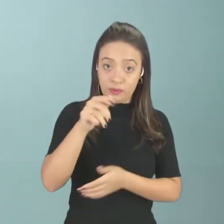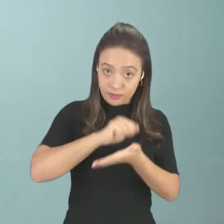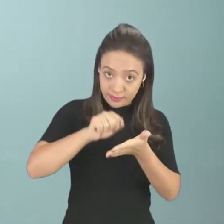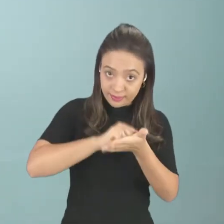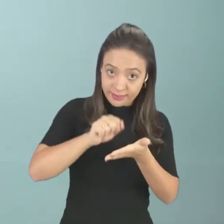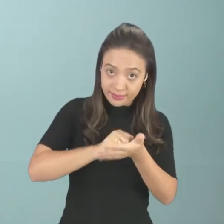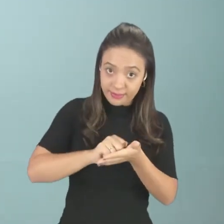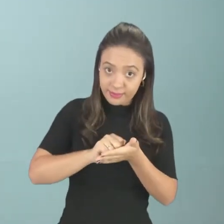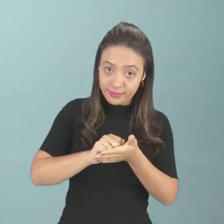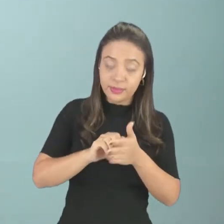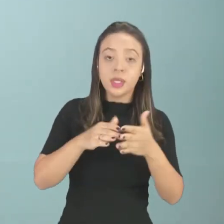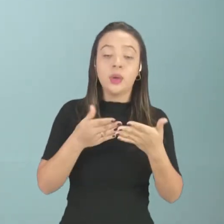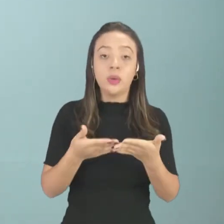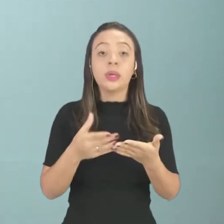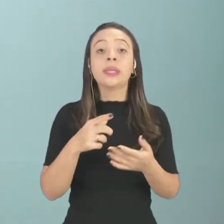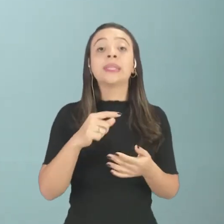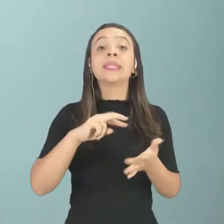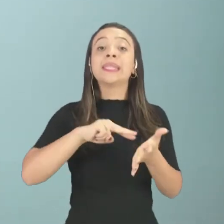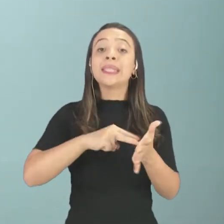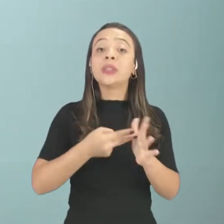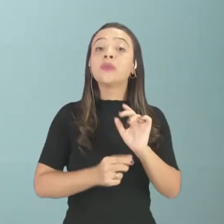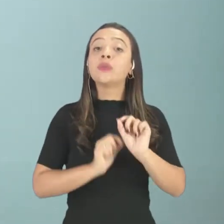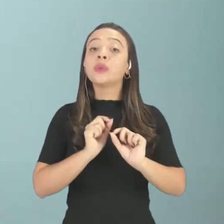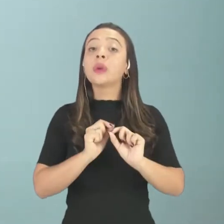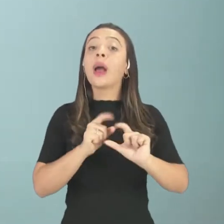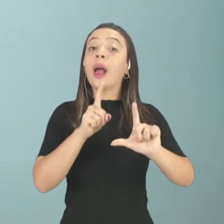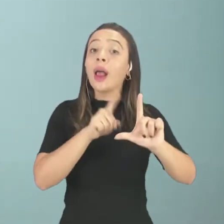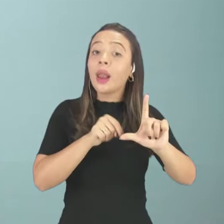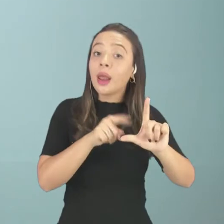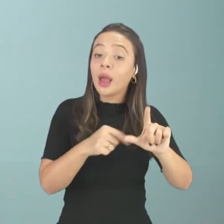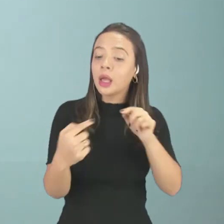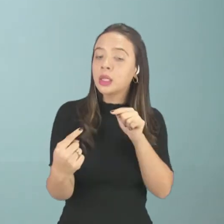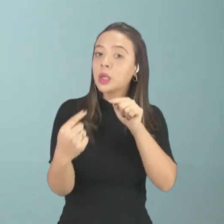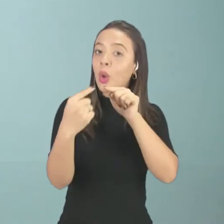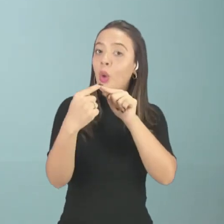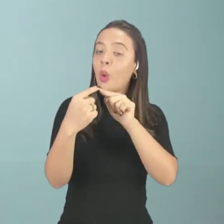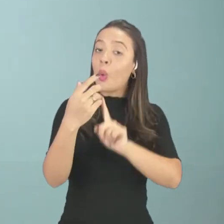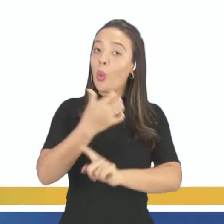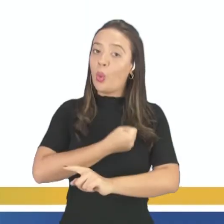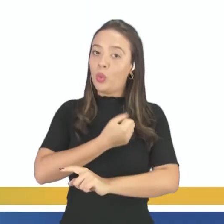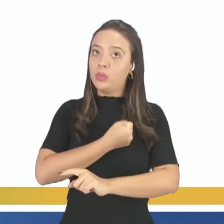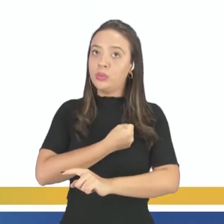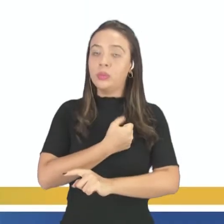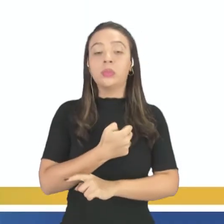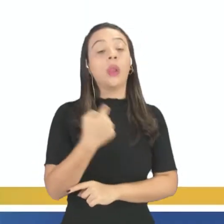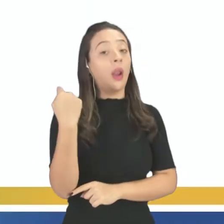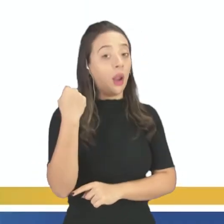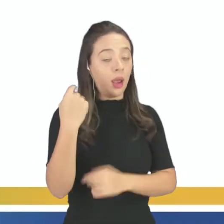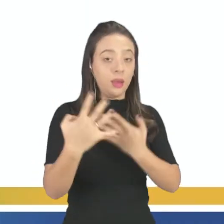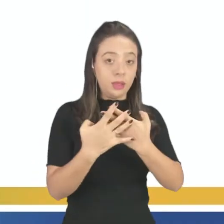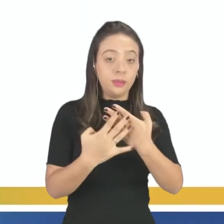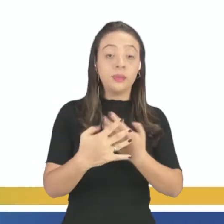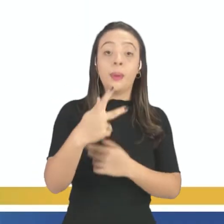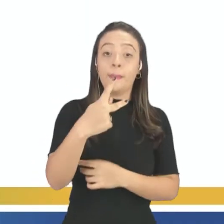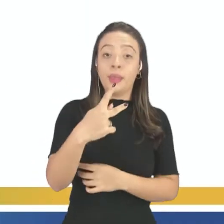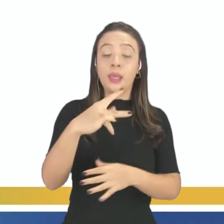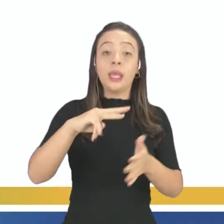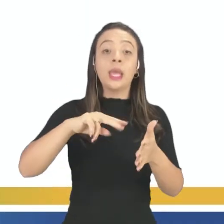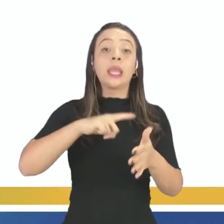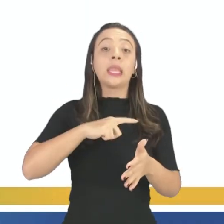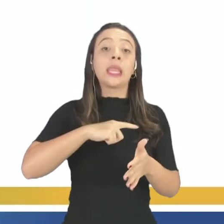escreverem, ela tem correspondência às letras e o valor numérico. O P lá tem valor